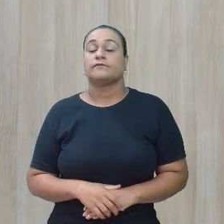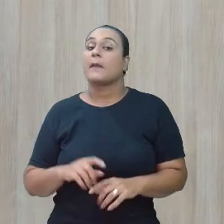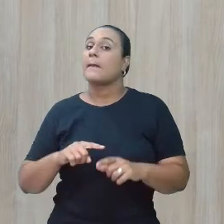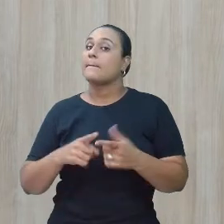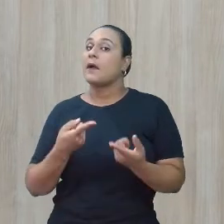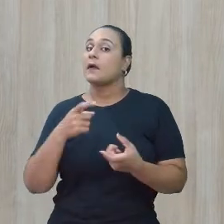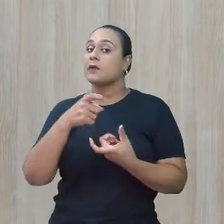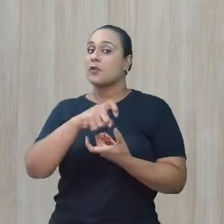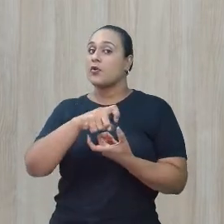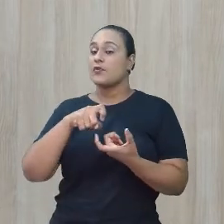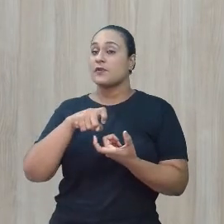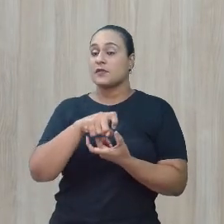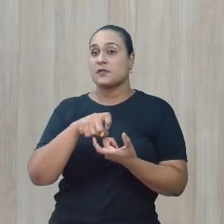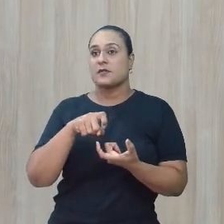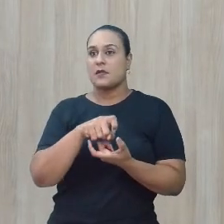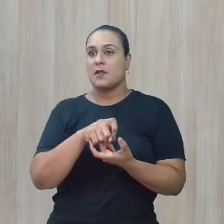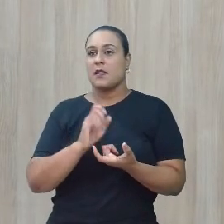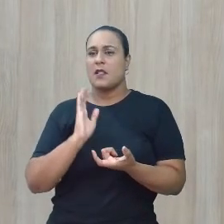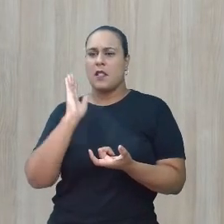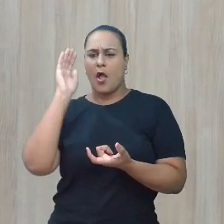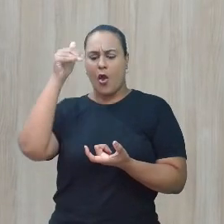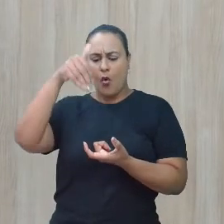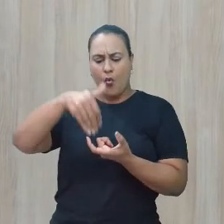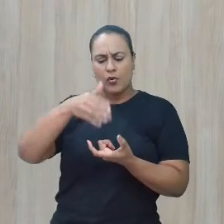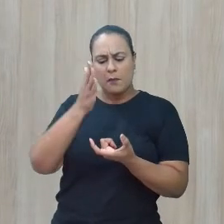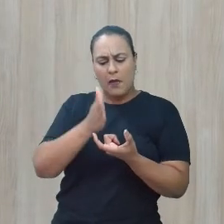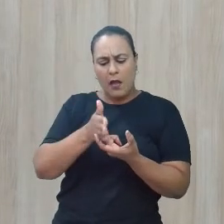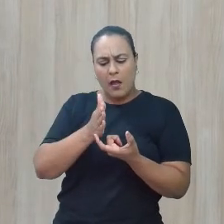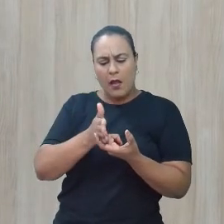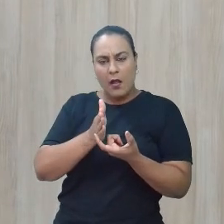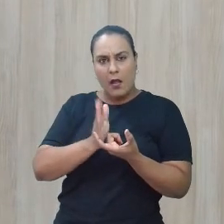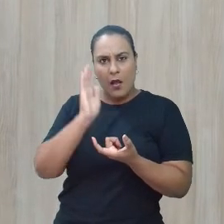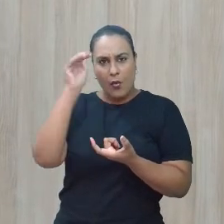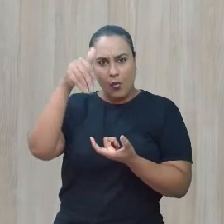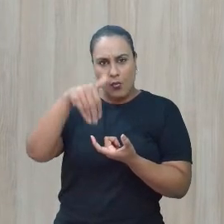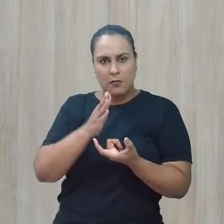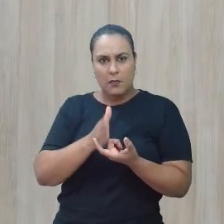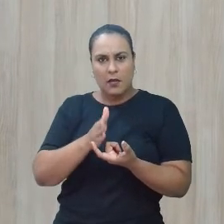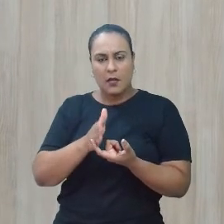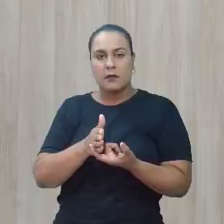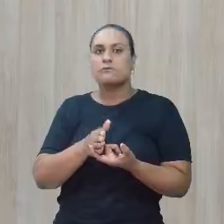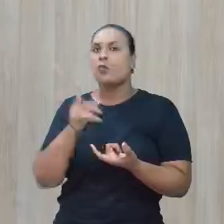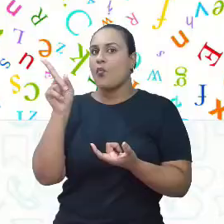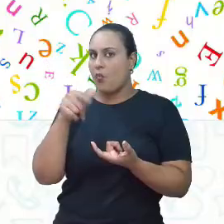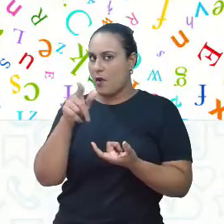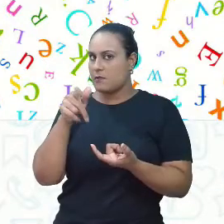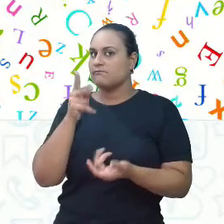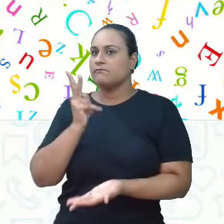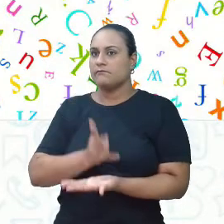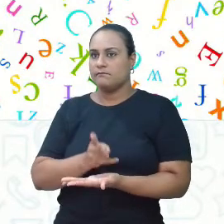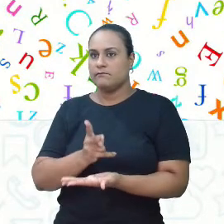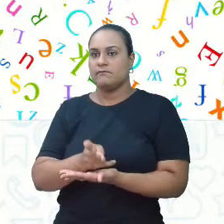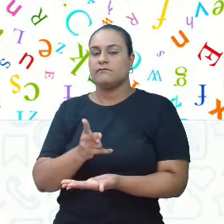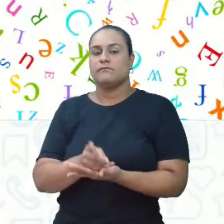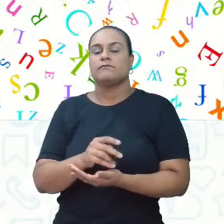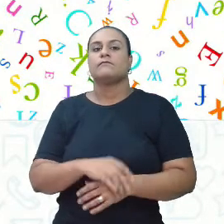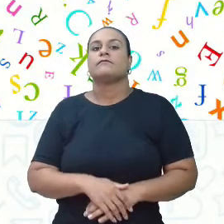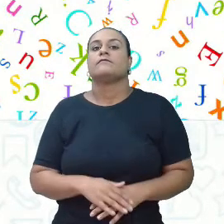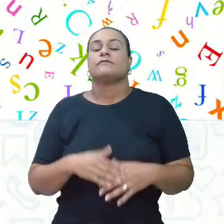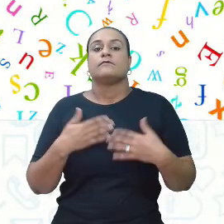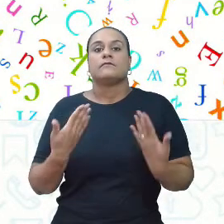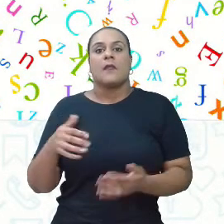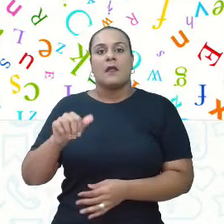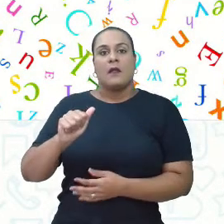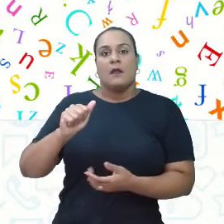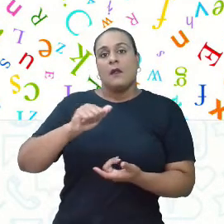as oxítonas, que são as últimas, a sílaba tônica é a última, o acento permanece, né? Segundo a regra. Então, a gente